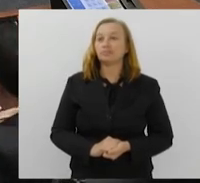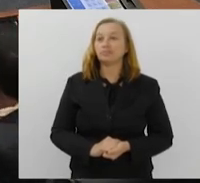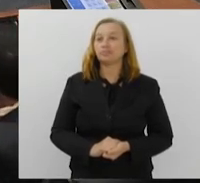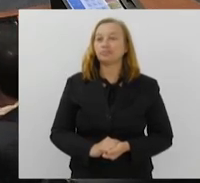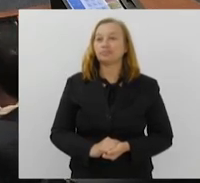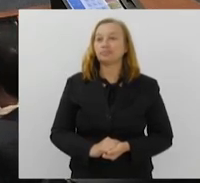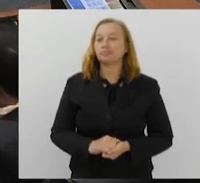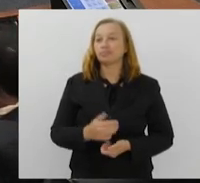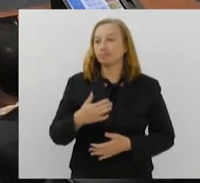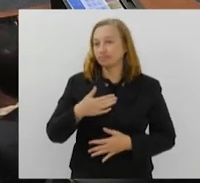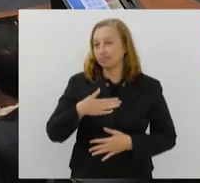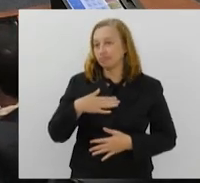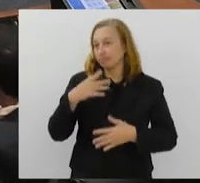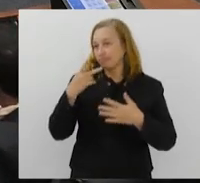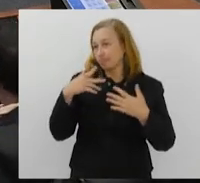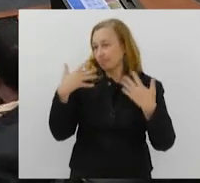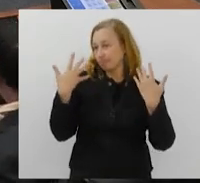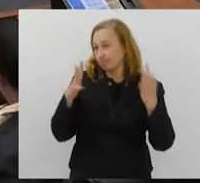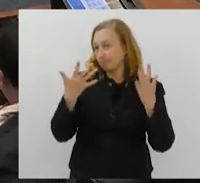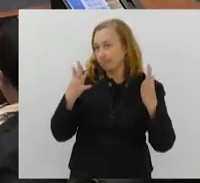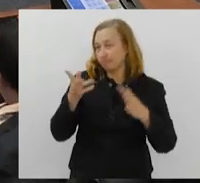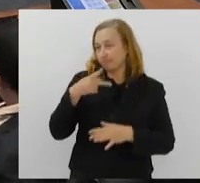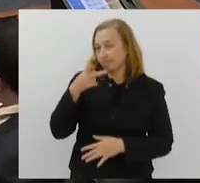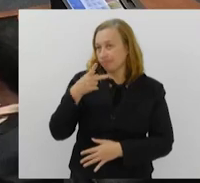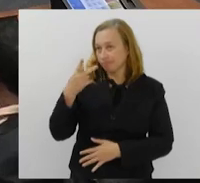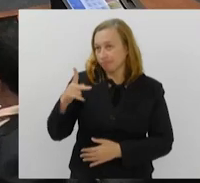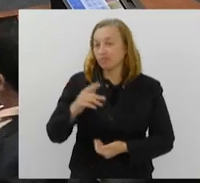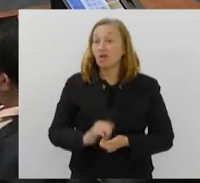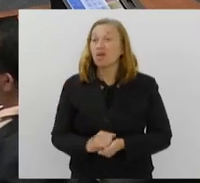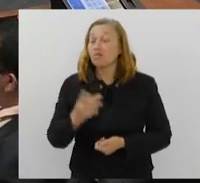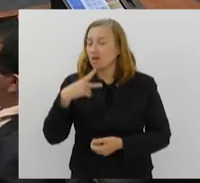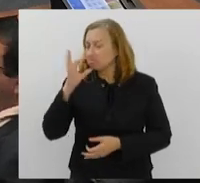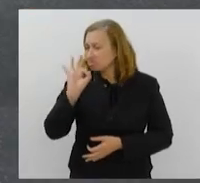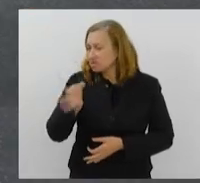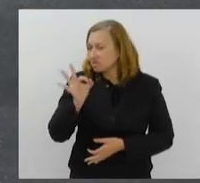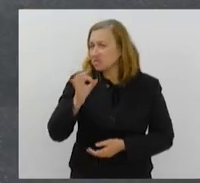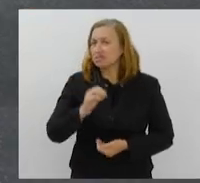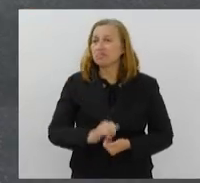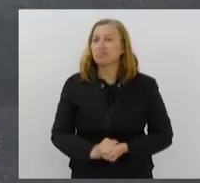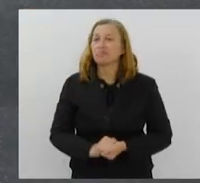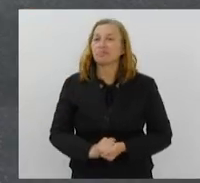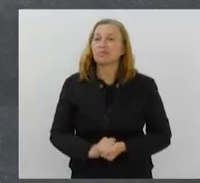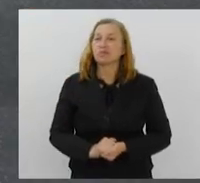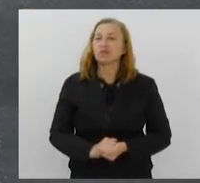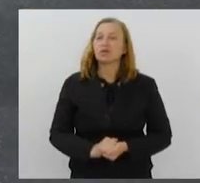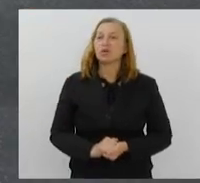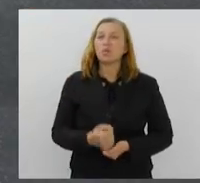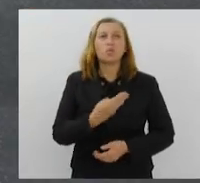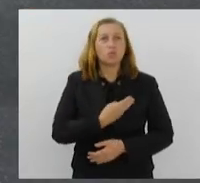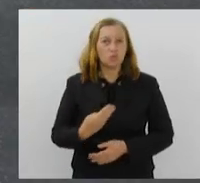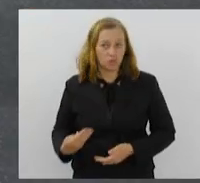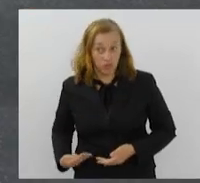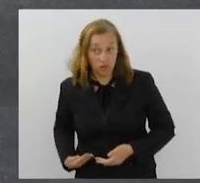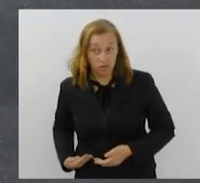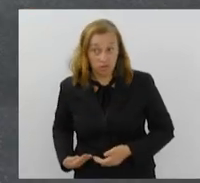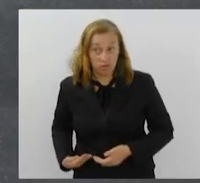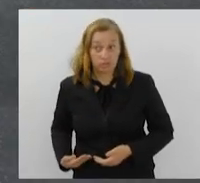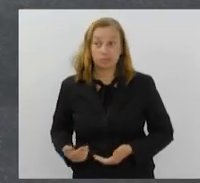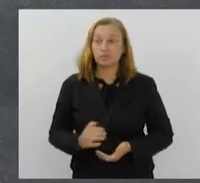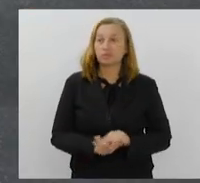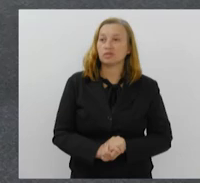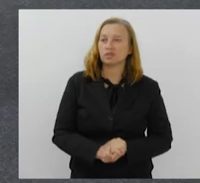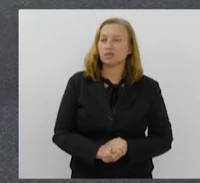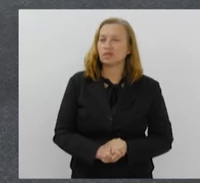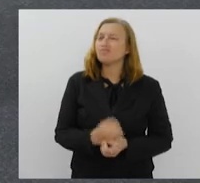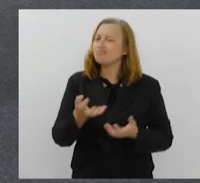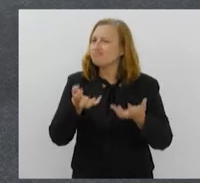congratular com a sua propositura, dizer que Vossa Excelência está coberta de razão. O governo, porque